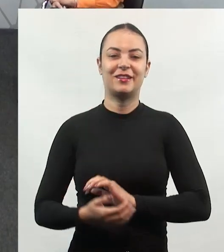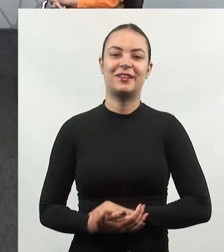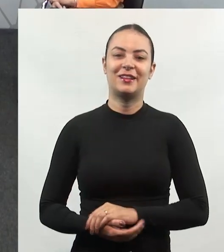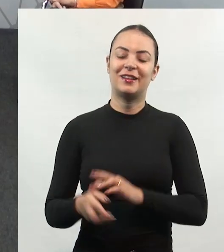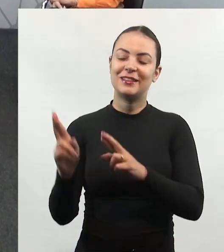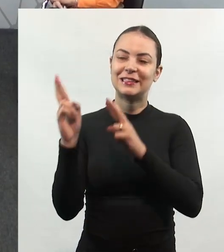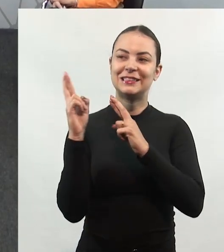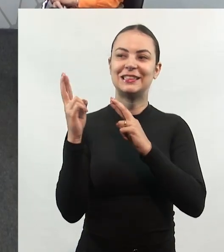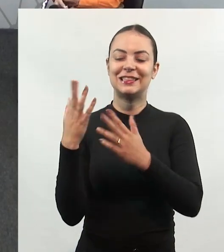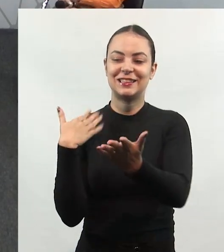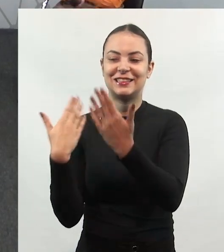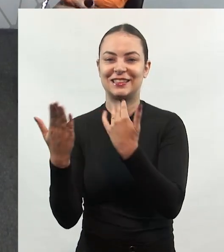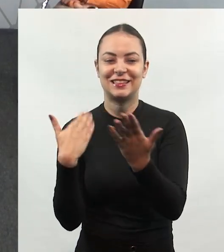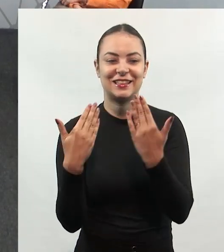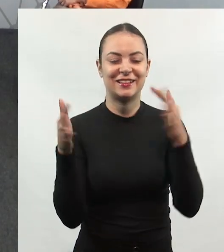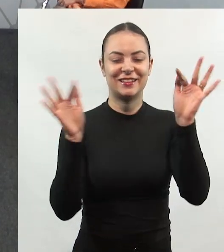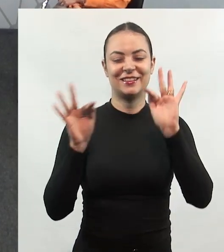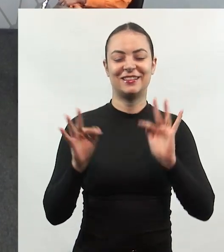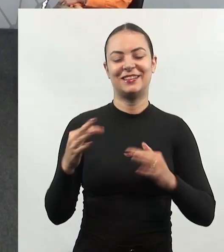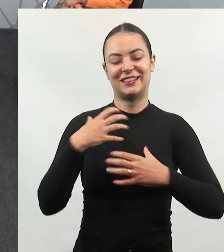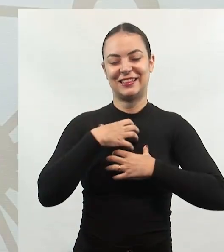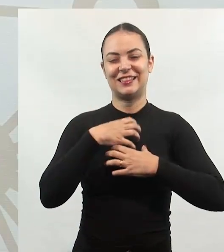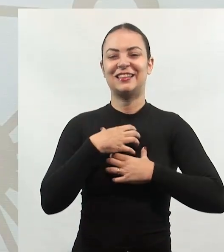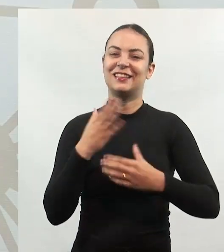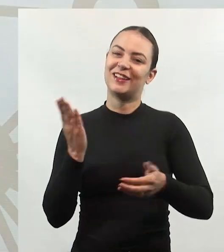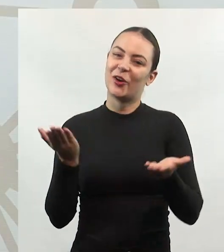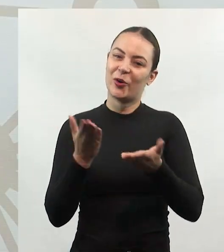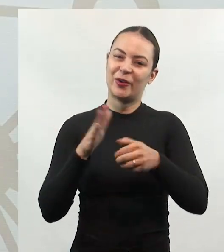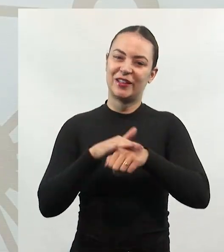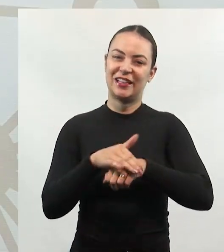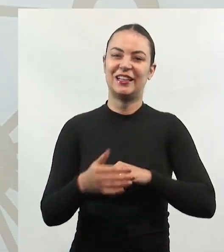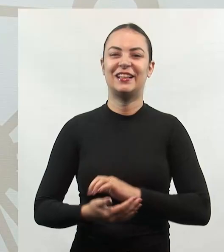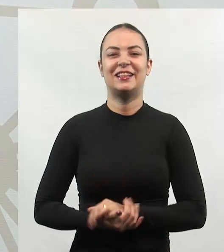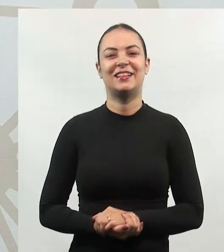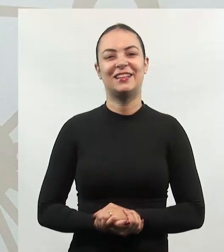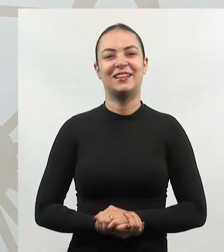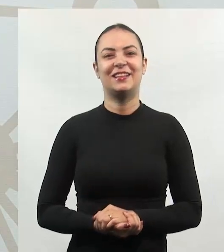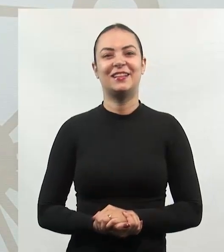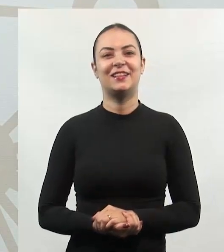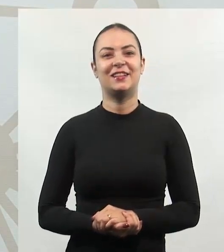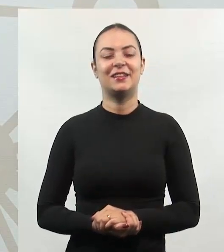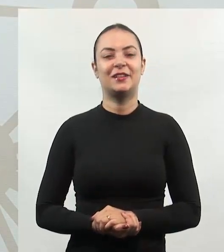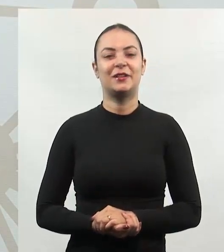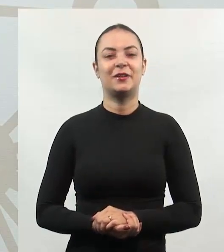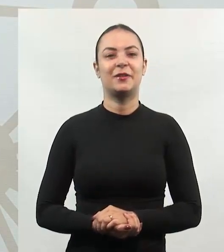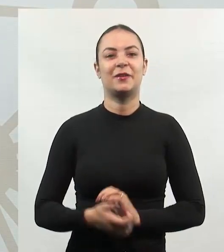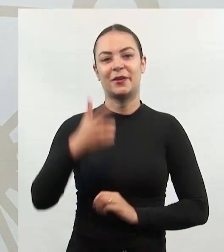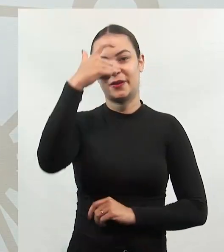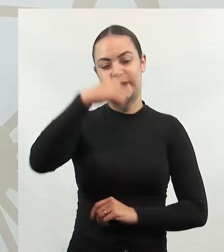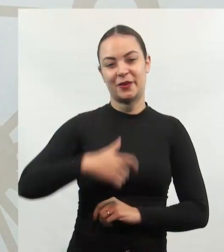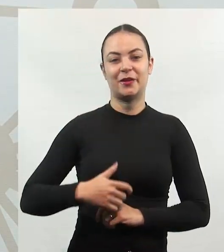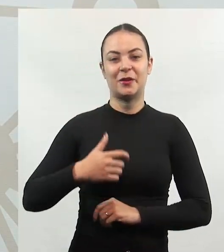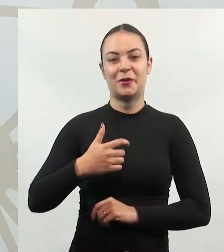Eu sou Elaine Santos, jornalista, eu tenho os cabelos pretos, eu sou branca,